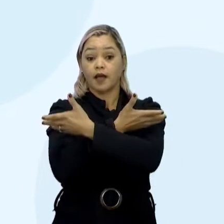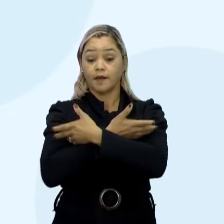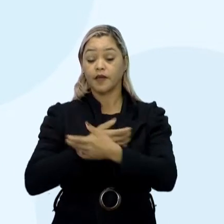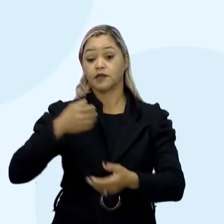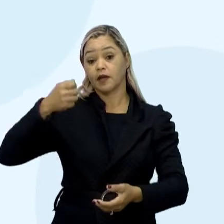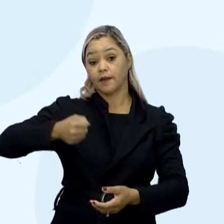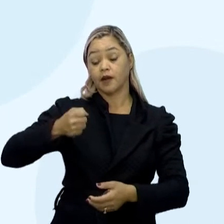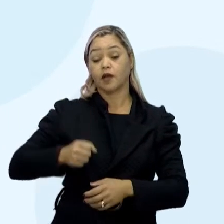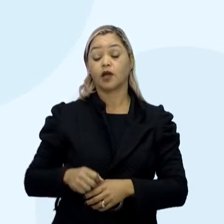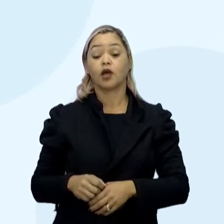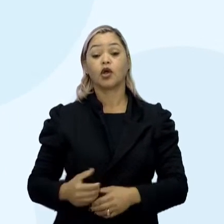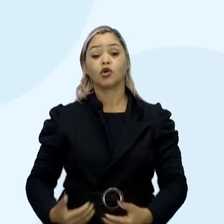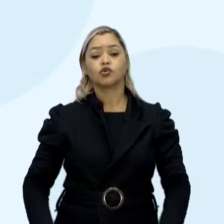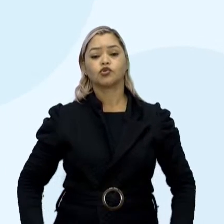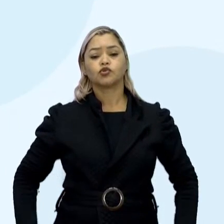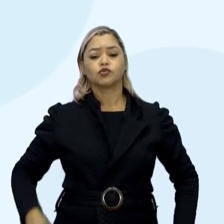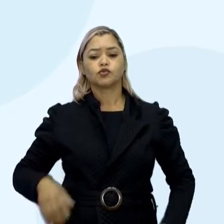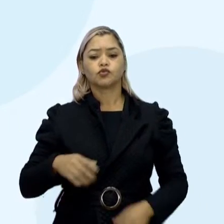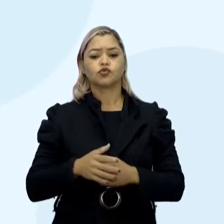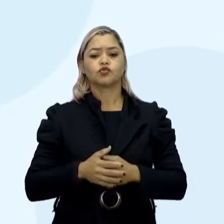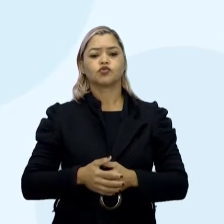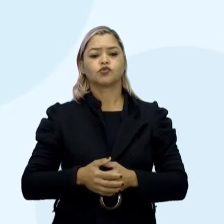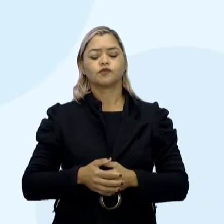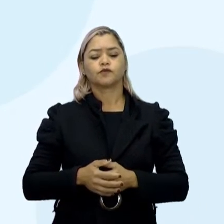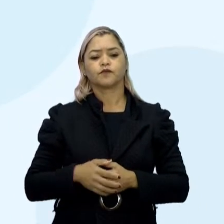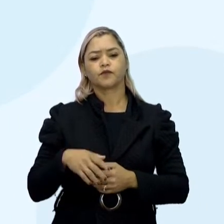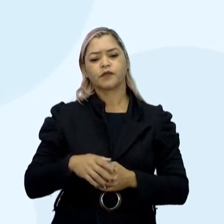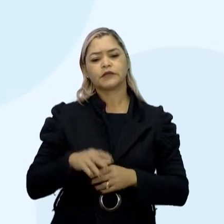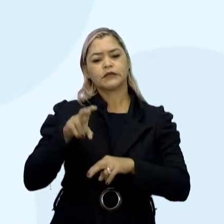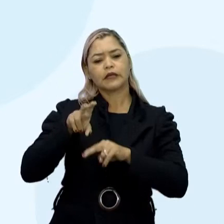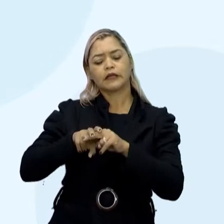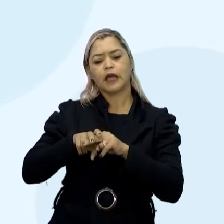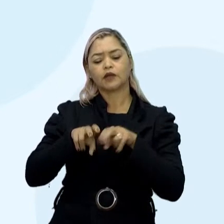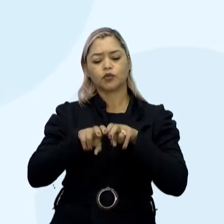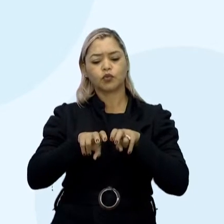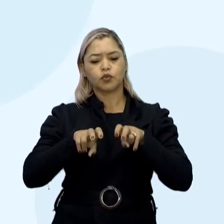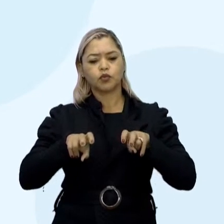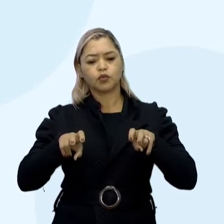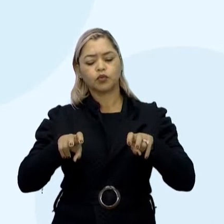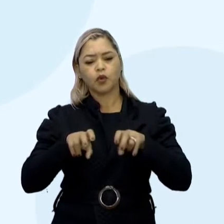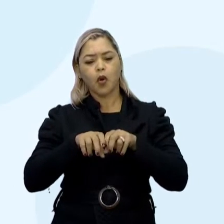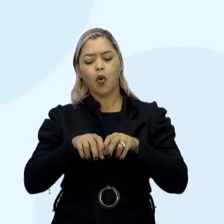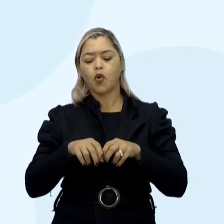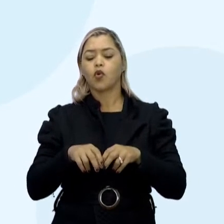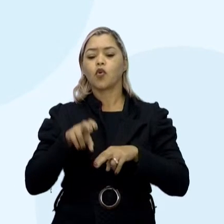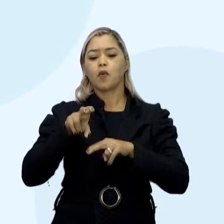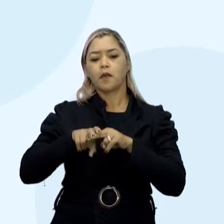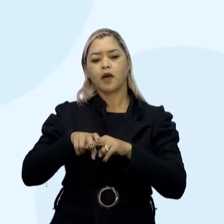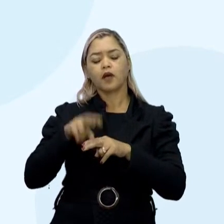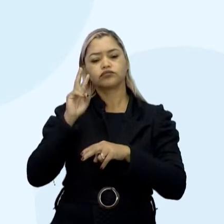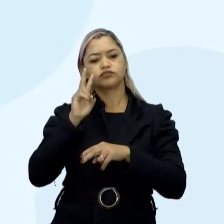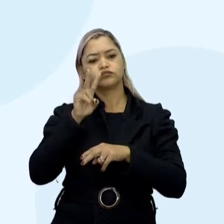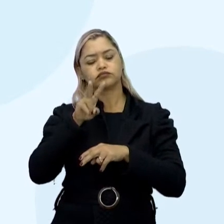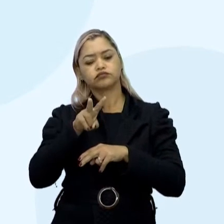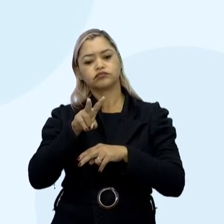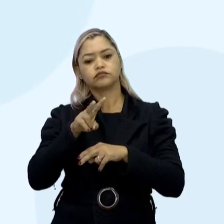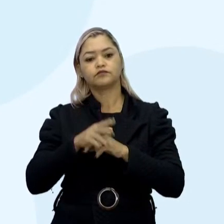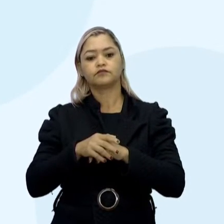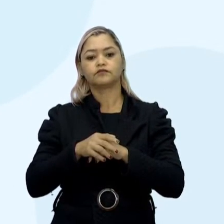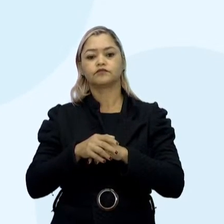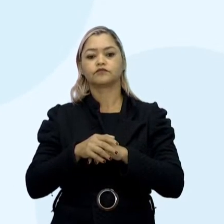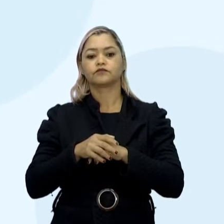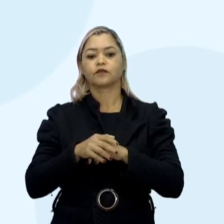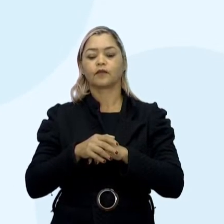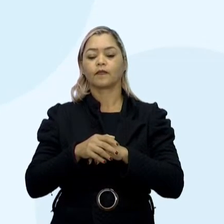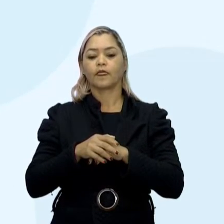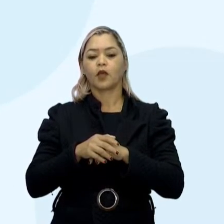shorts verde, sentado num banco bem comprido de madeira. Ele avista lá no fundo, onde temos uma imagem um